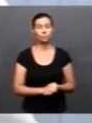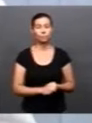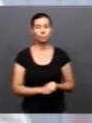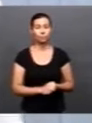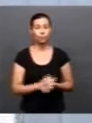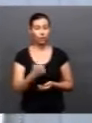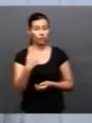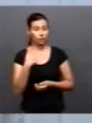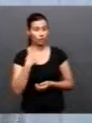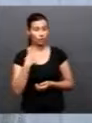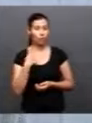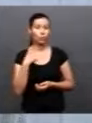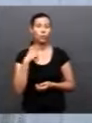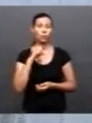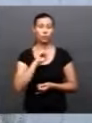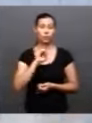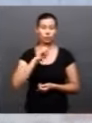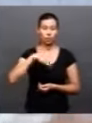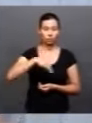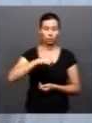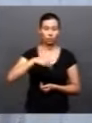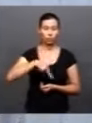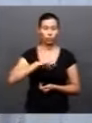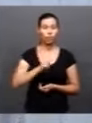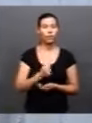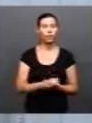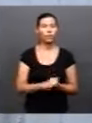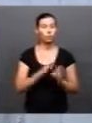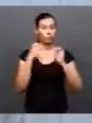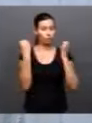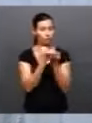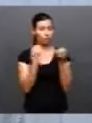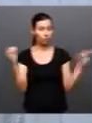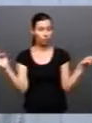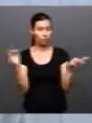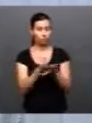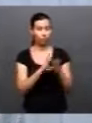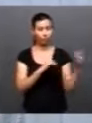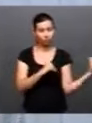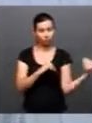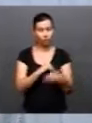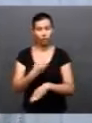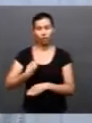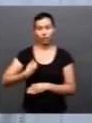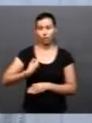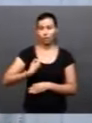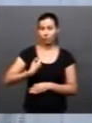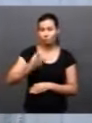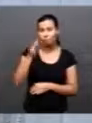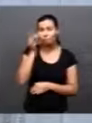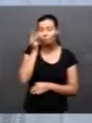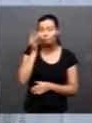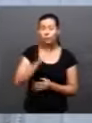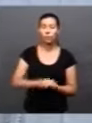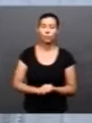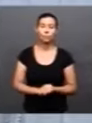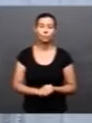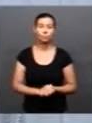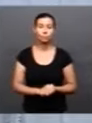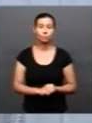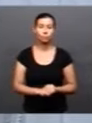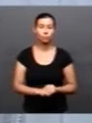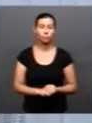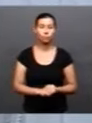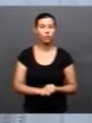viemos diretamente do evento para a sua bancada, que é ao vivo. É um prazer estar aqui. E já há algum tempo,